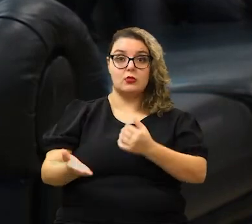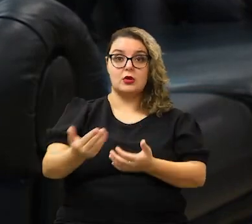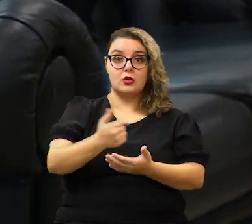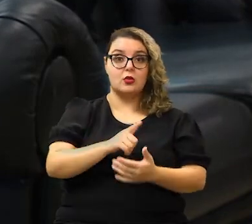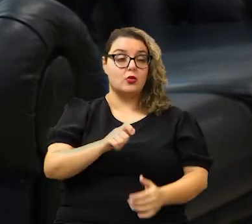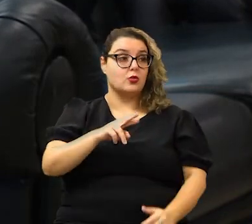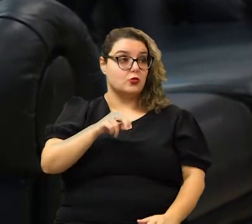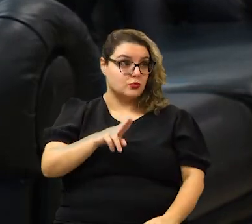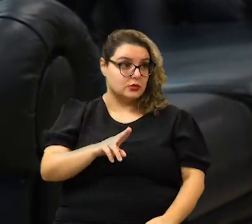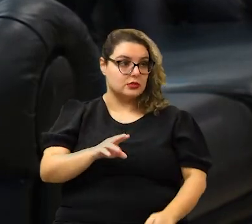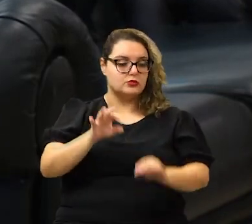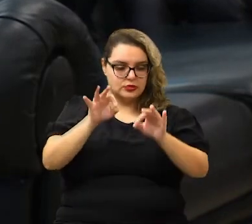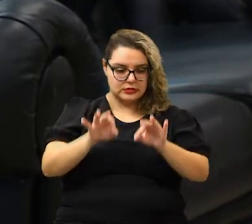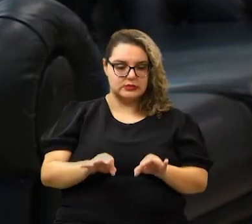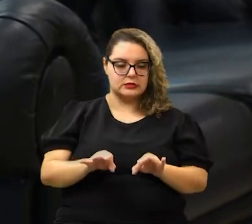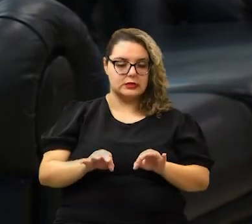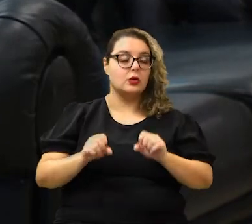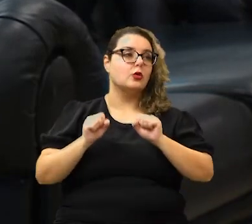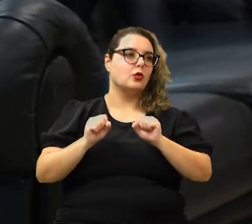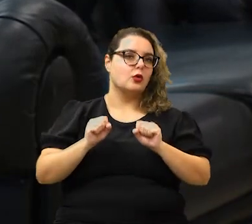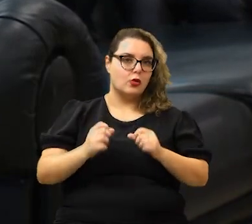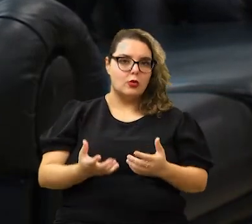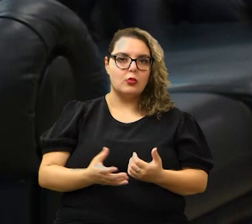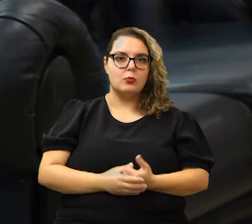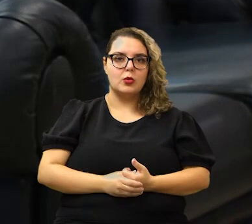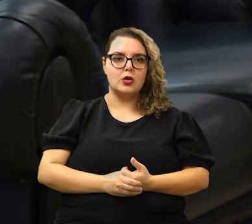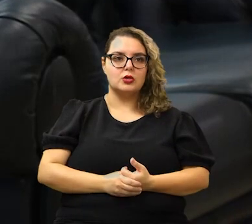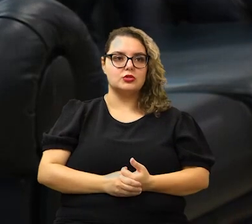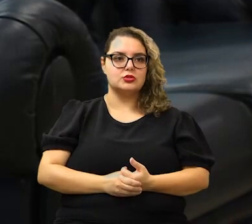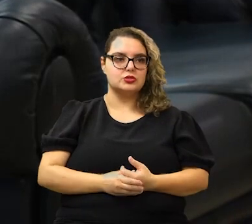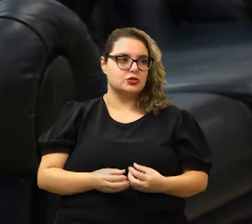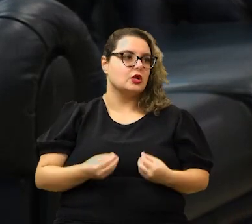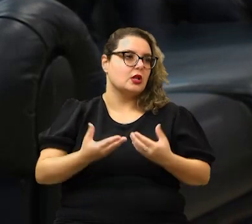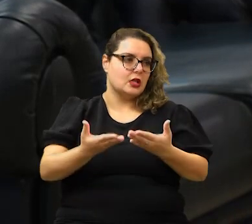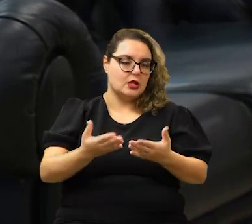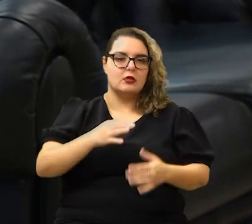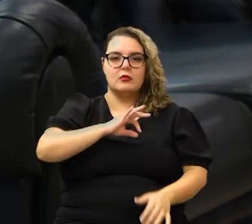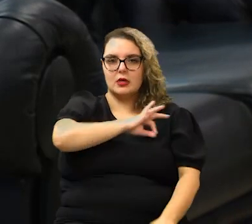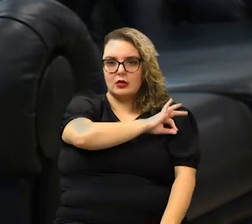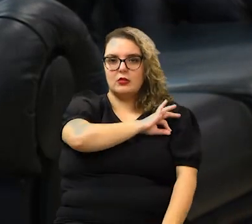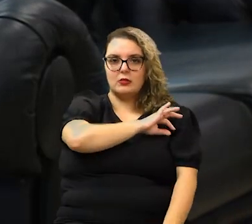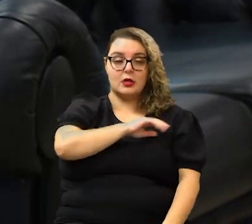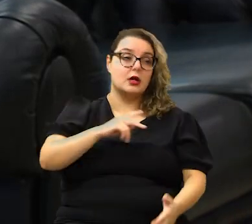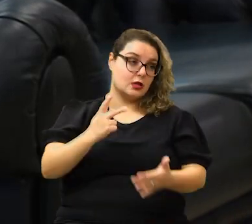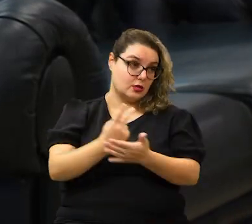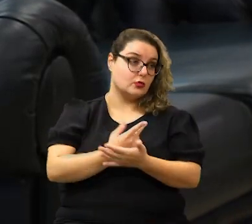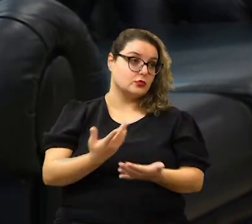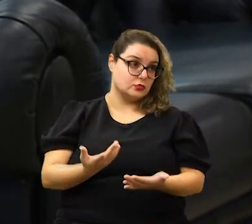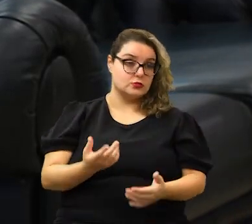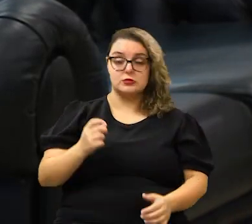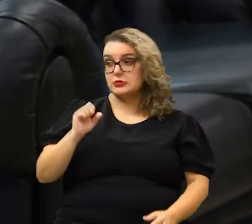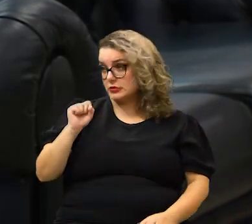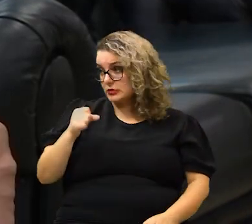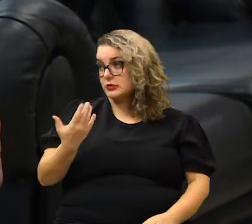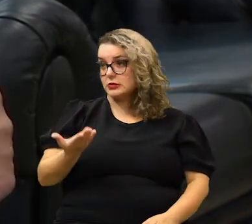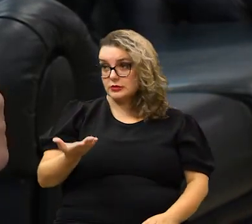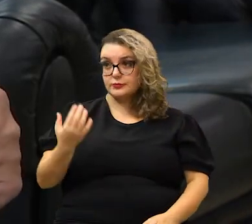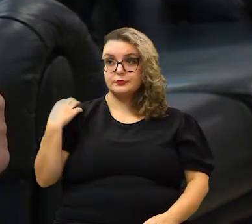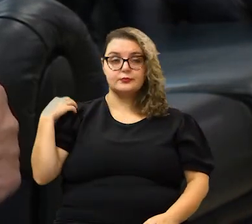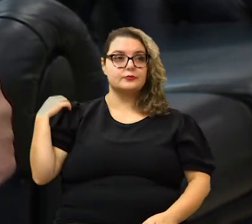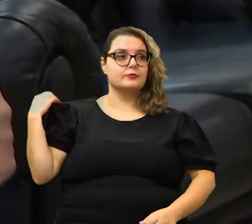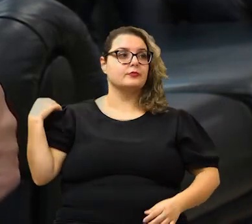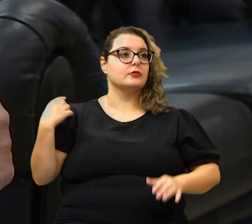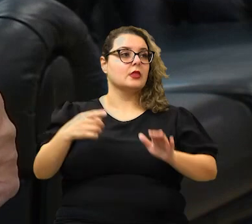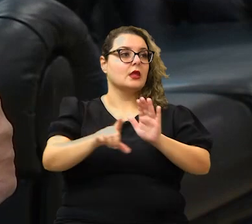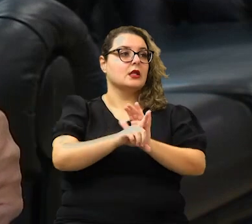receita com um grau de precisão, você pode levar a prefeitura a equívocos, né? Sim. Então, a